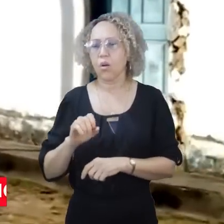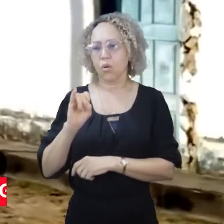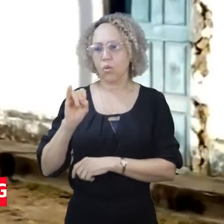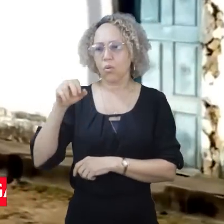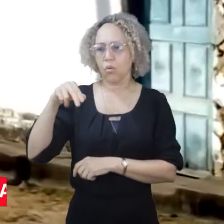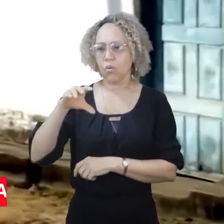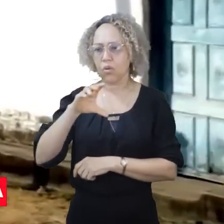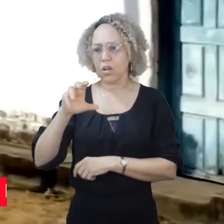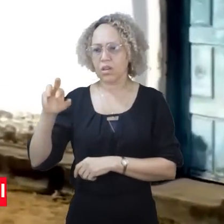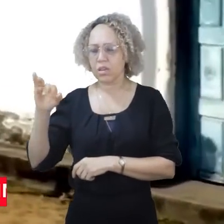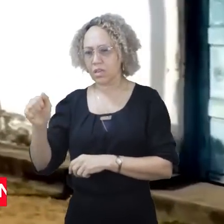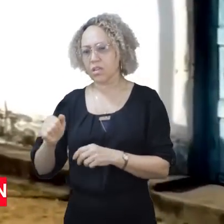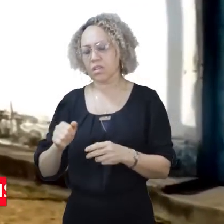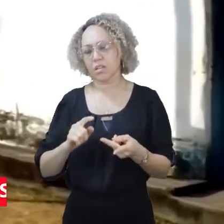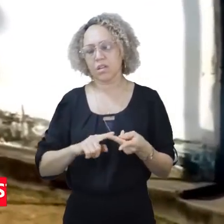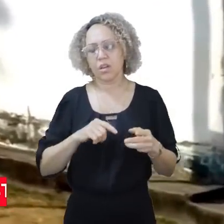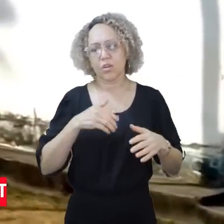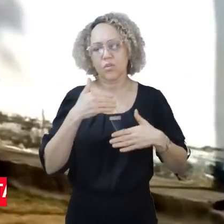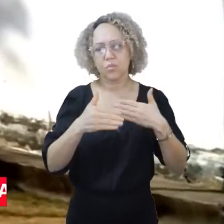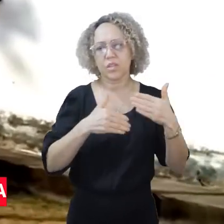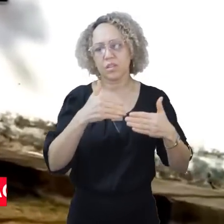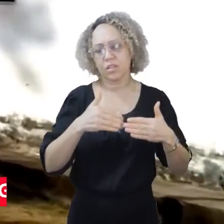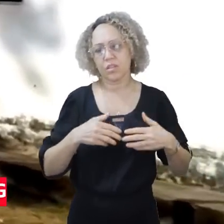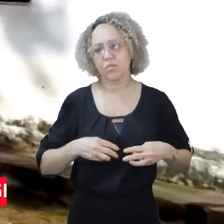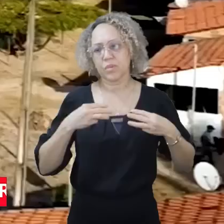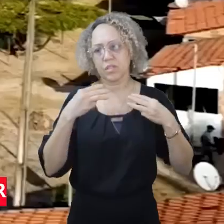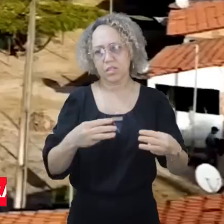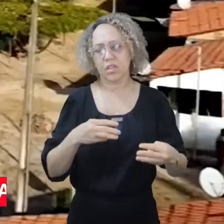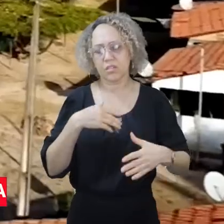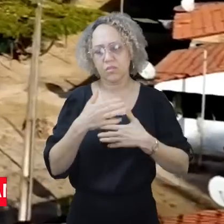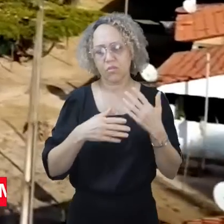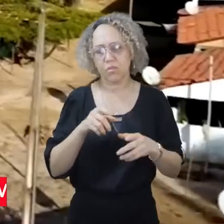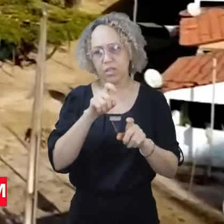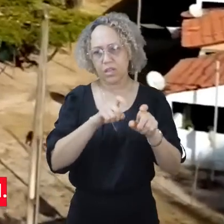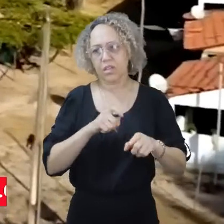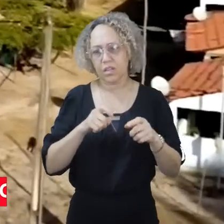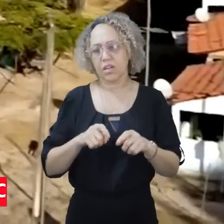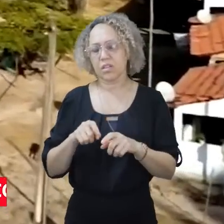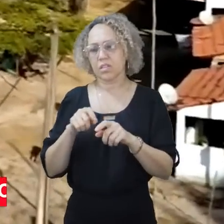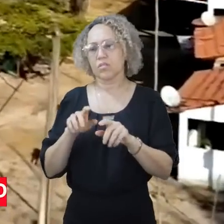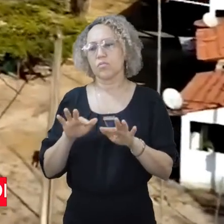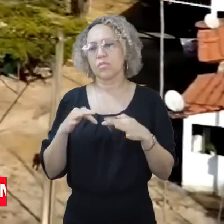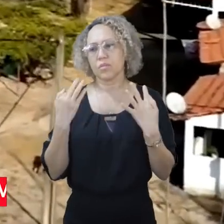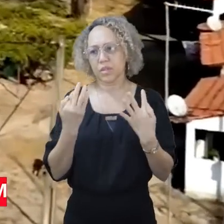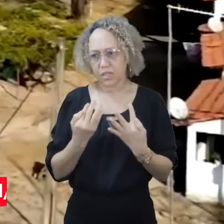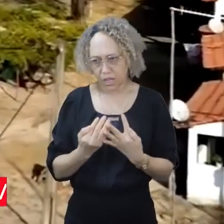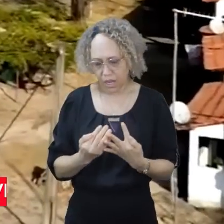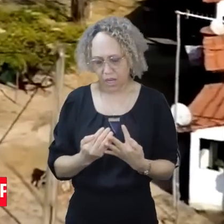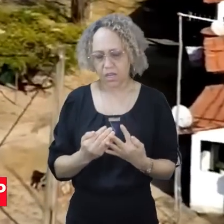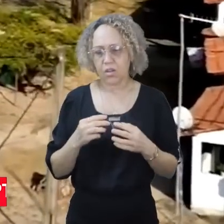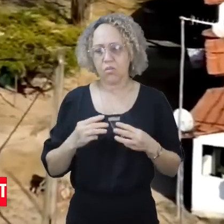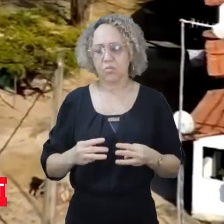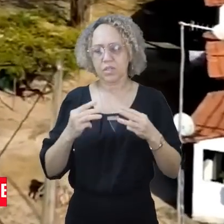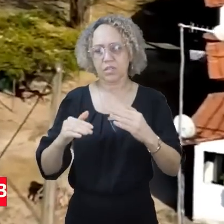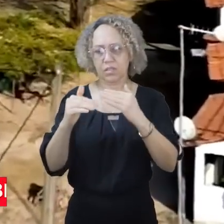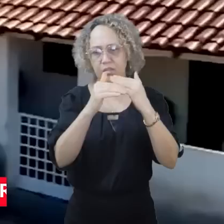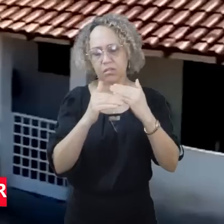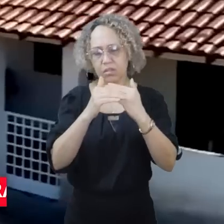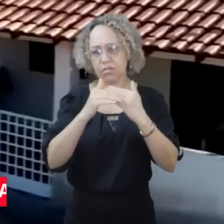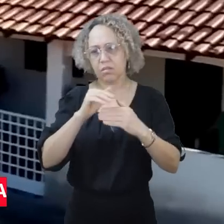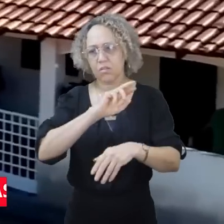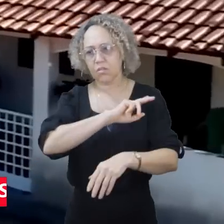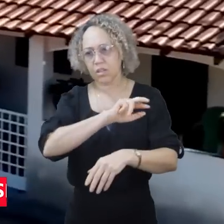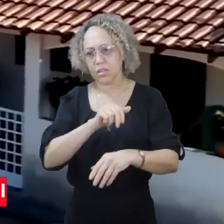do Desenvolvimento Agrário e Agricultura Familiar, com acompanhamento direto do Ministério da Igualdade